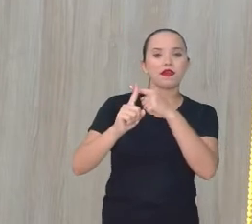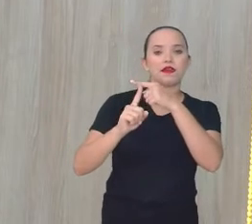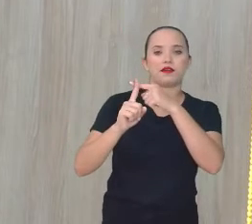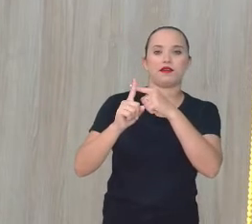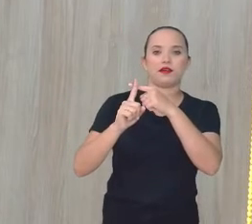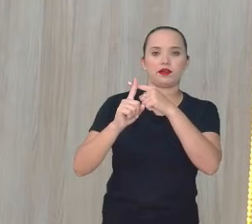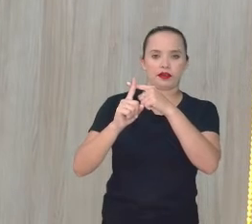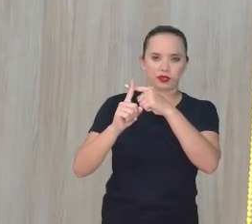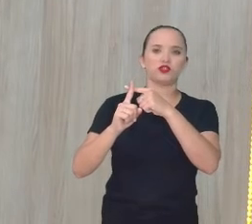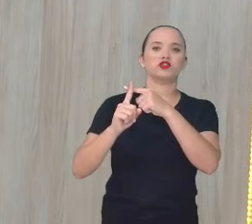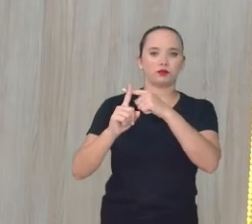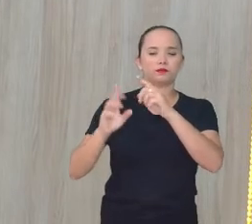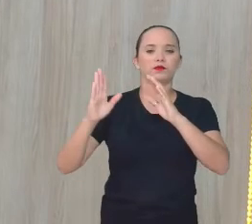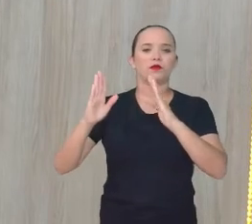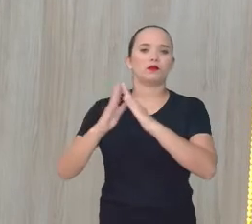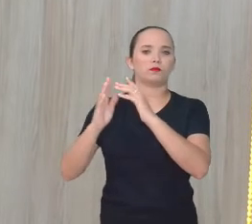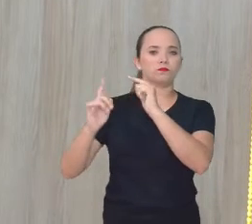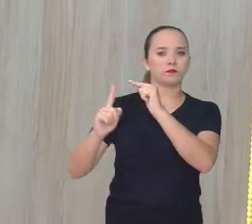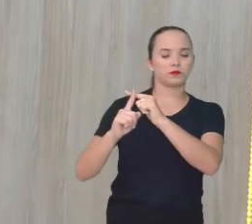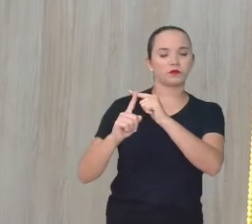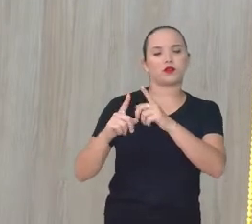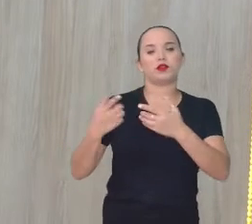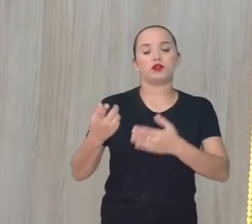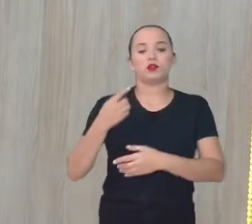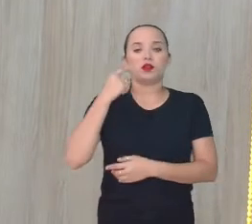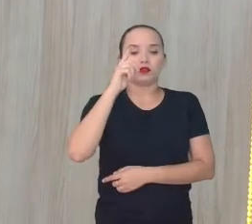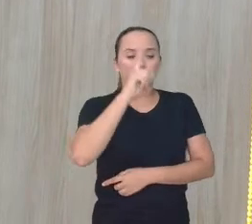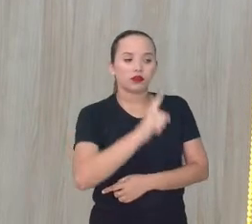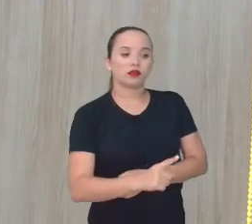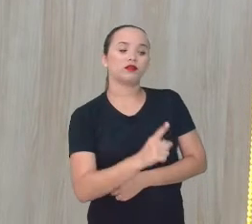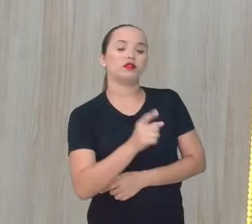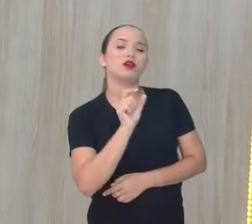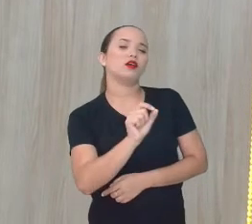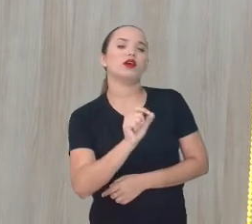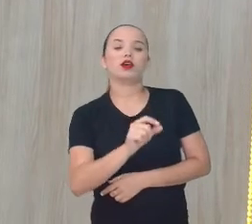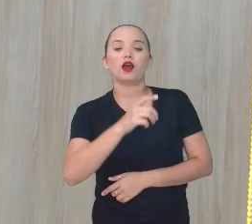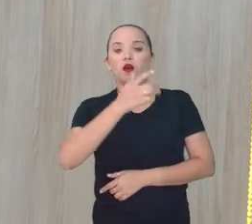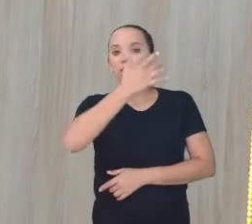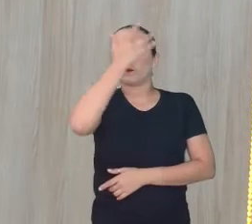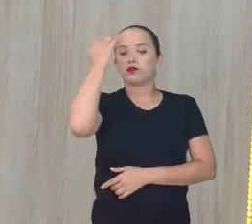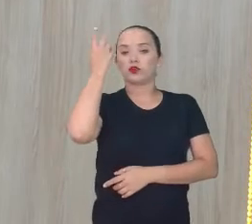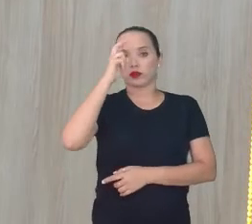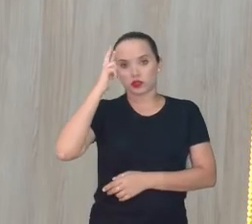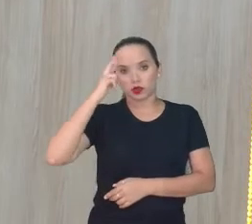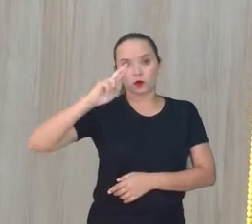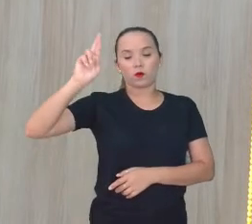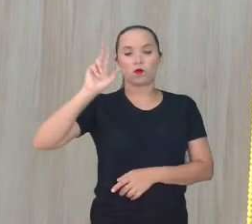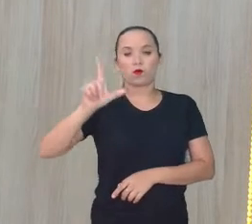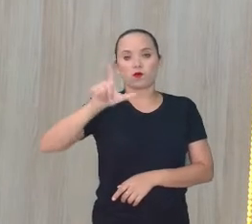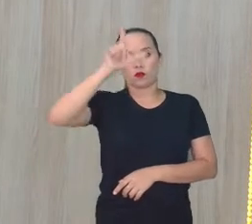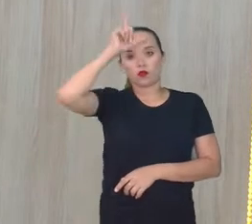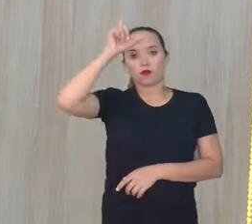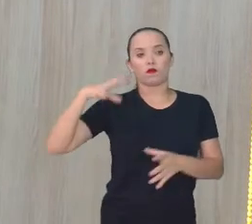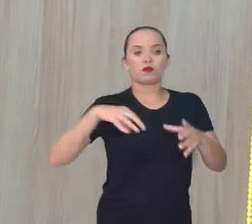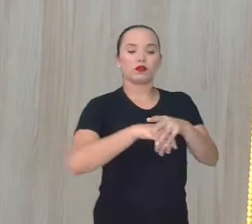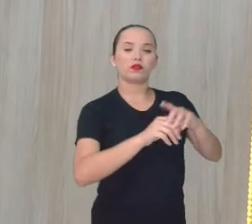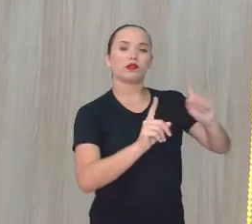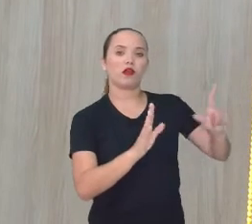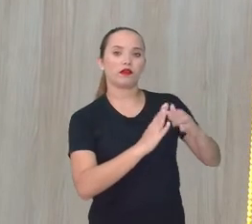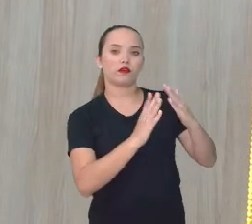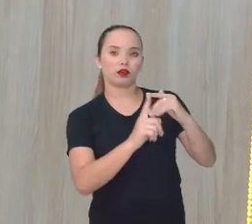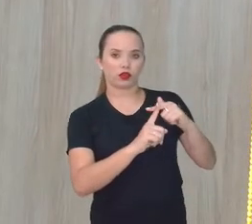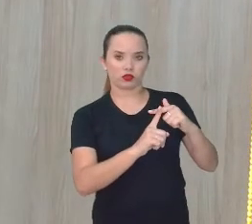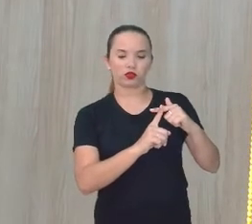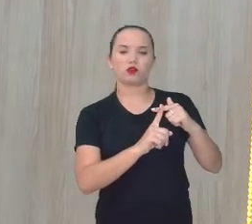de Cantuária, que é o chefe, tá, da igreja anglicana ao redor do mundo, né? A igreja anglicana é a